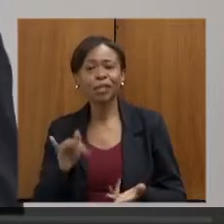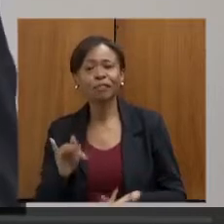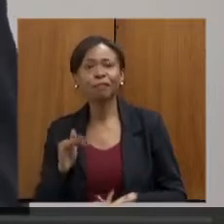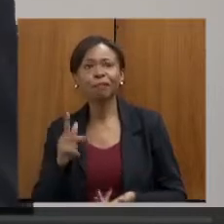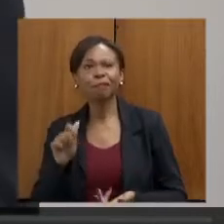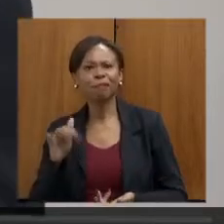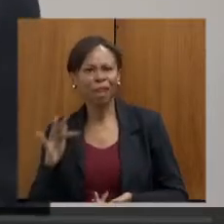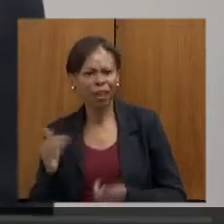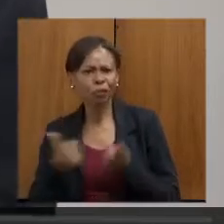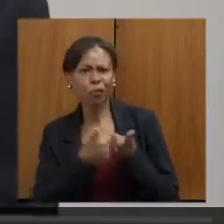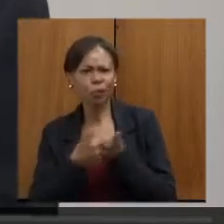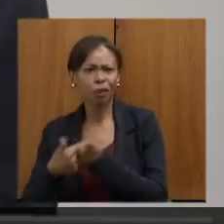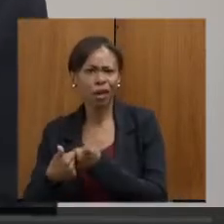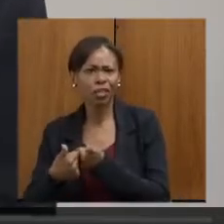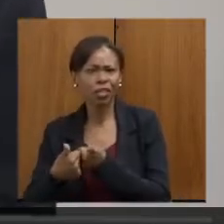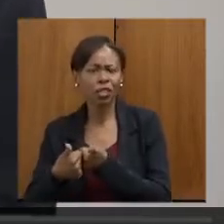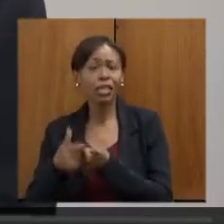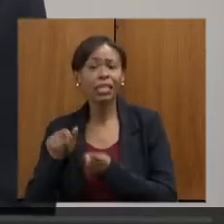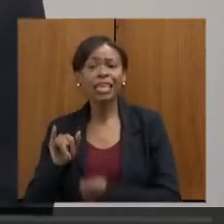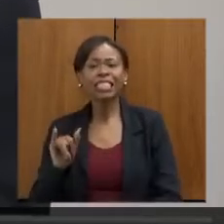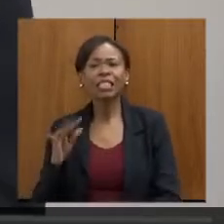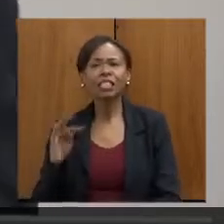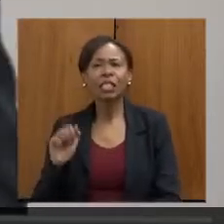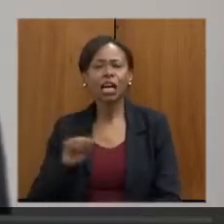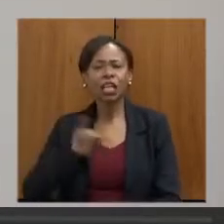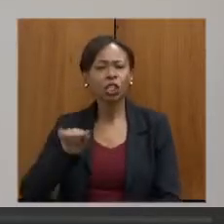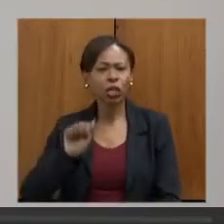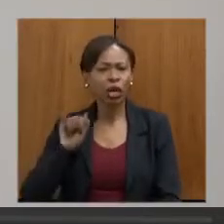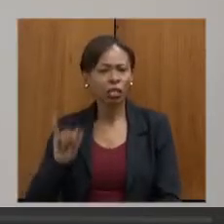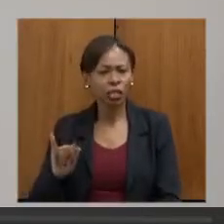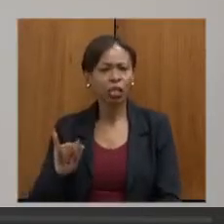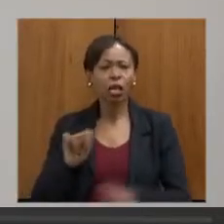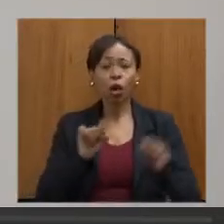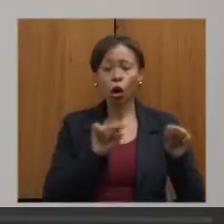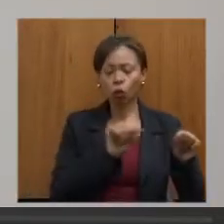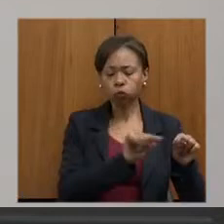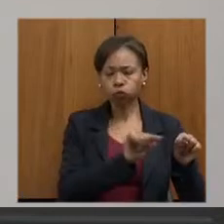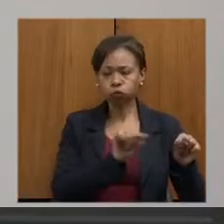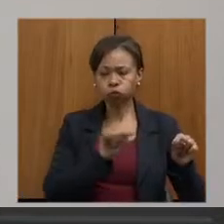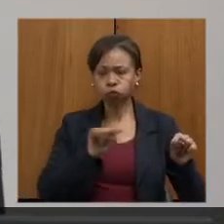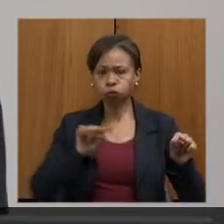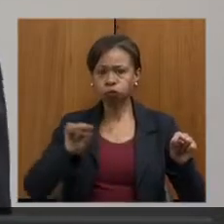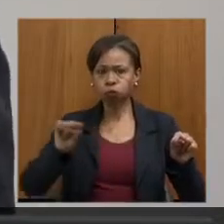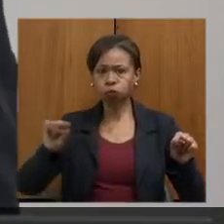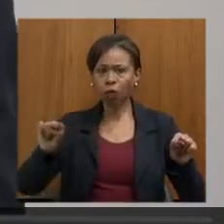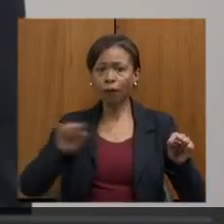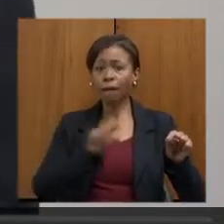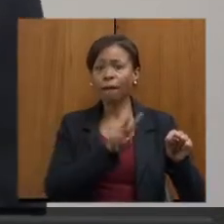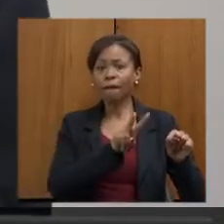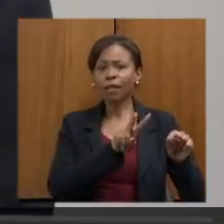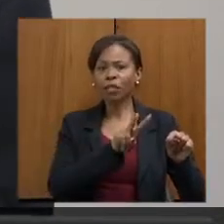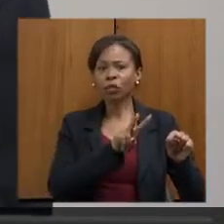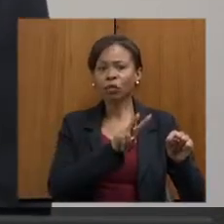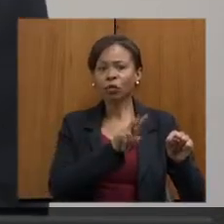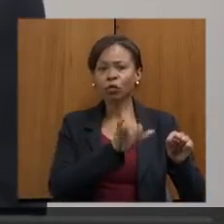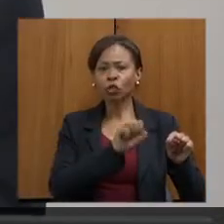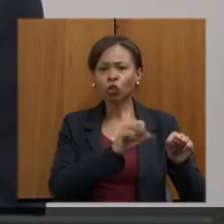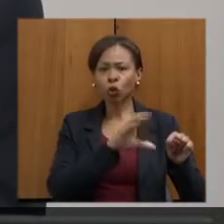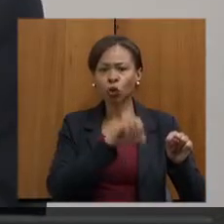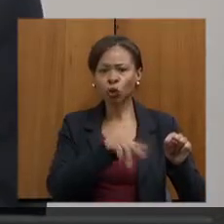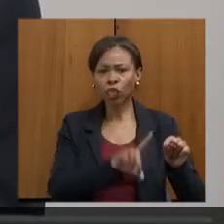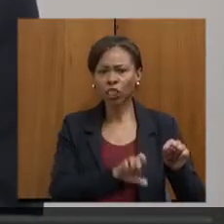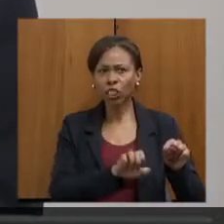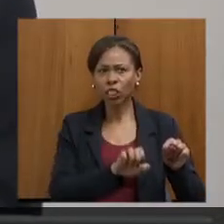conta 2480 km de Visconde do Rio Branco até Santa Catarina no porto de Itajaí